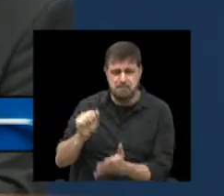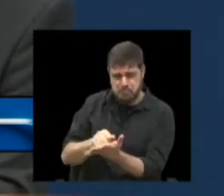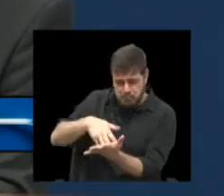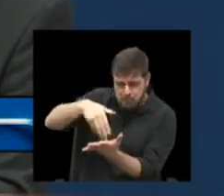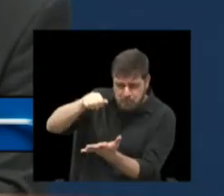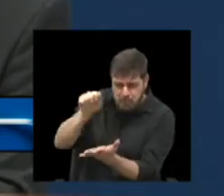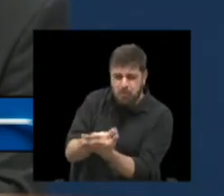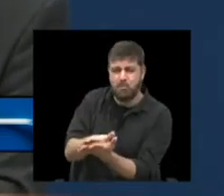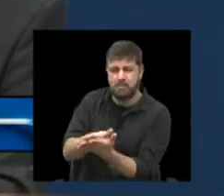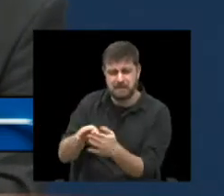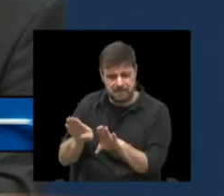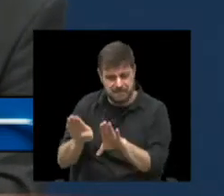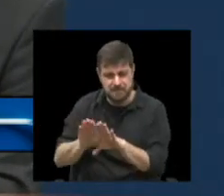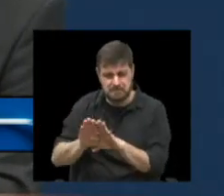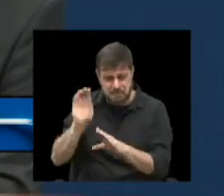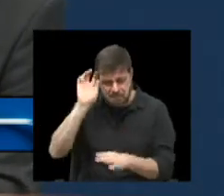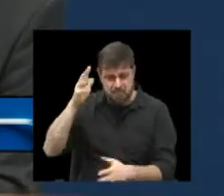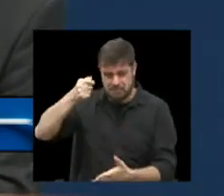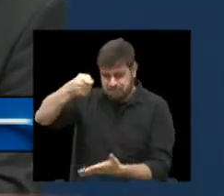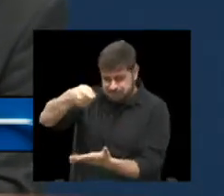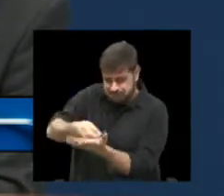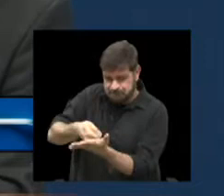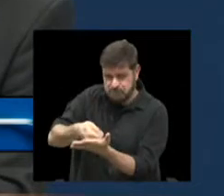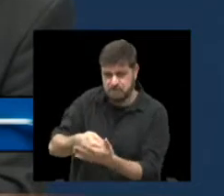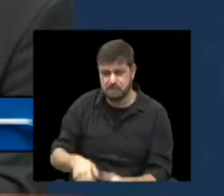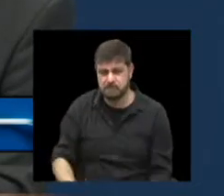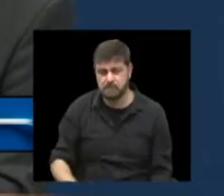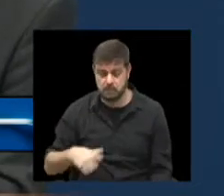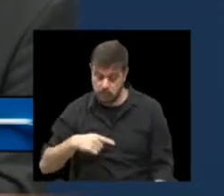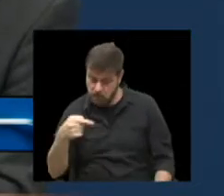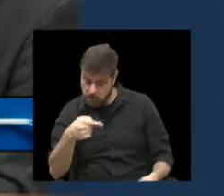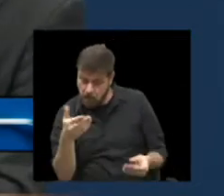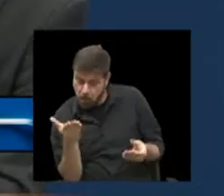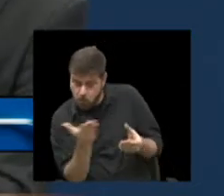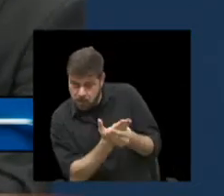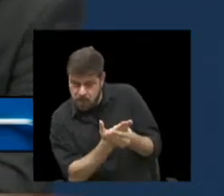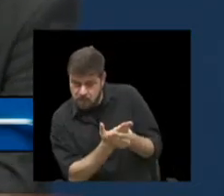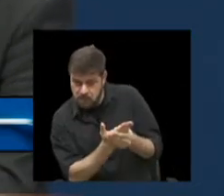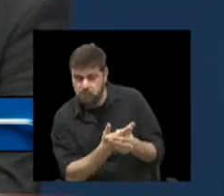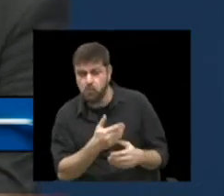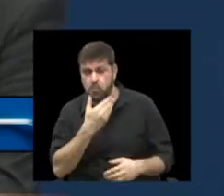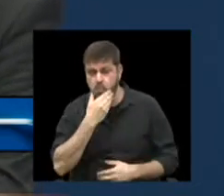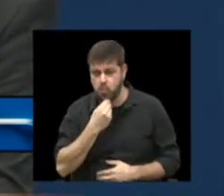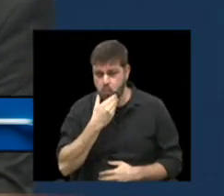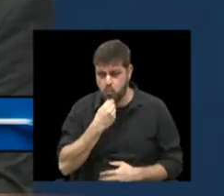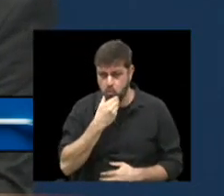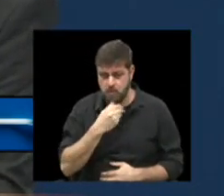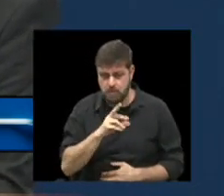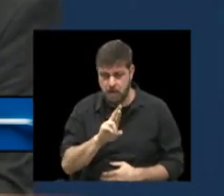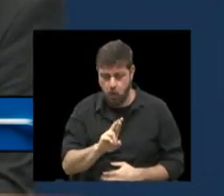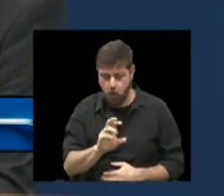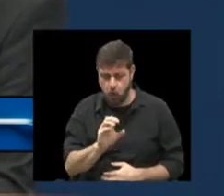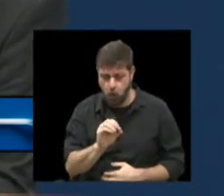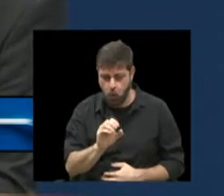multas, a decisões. Como parte desse inquérito, o doutor Rodrigo